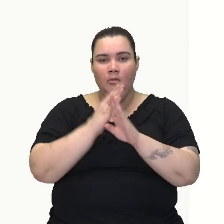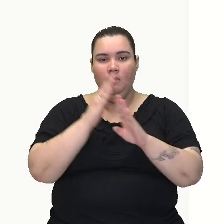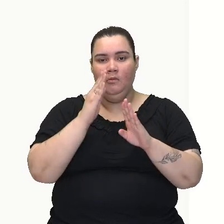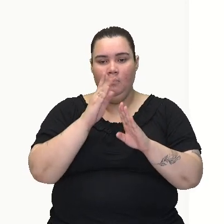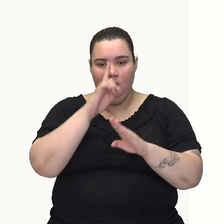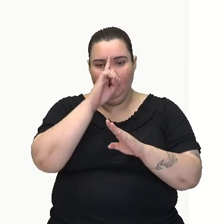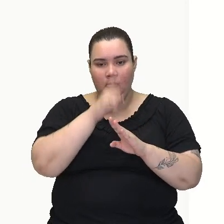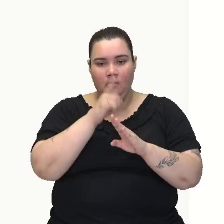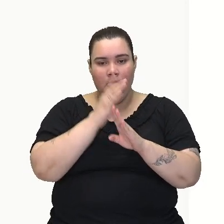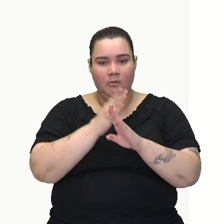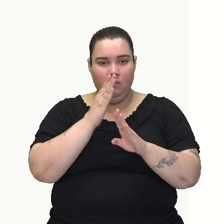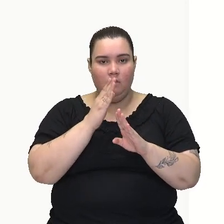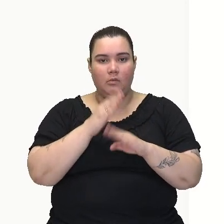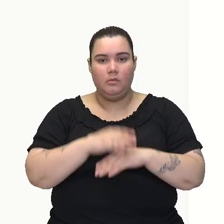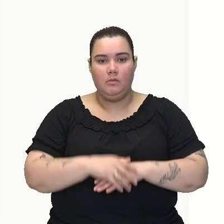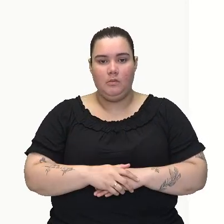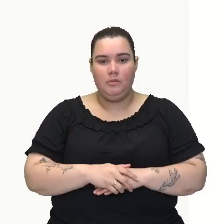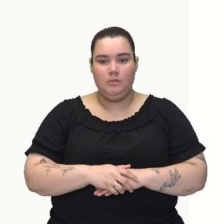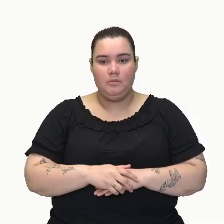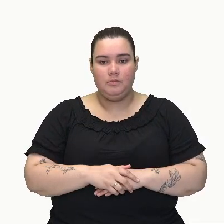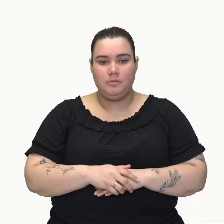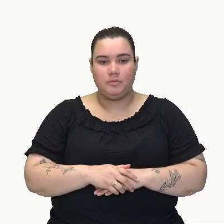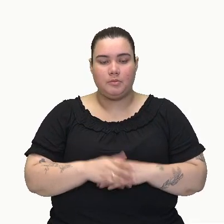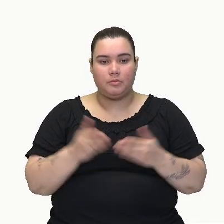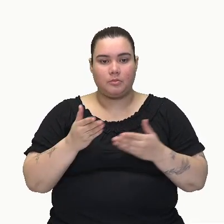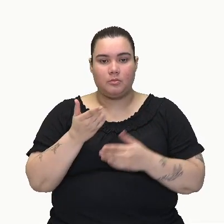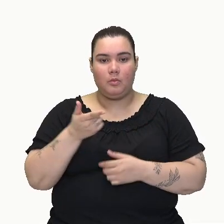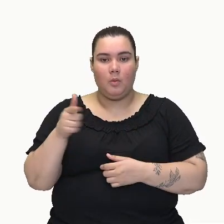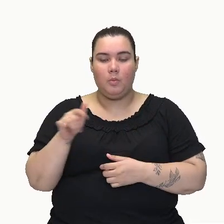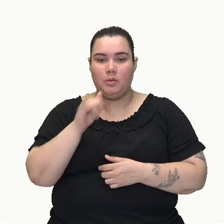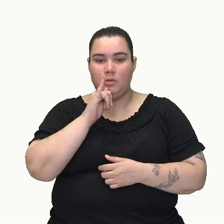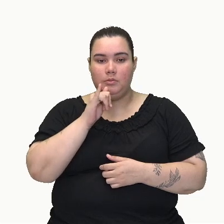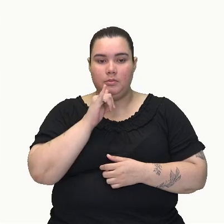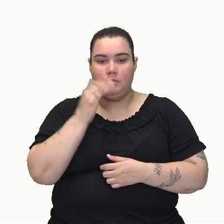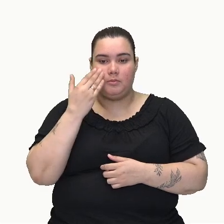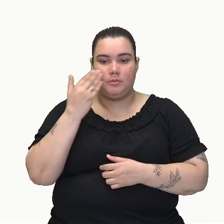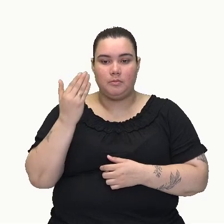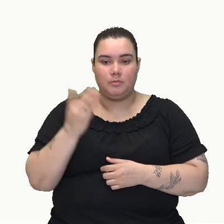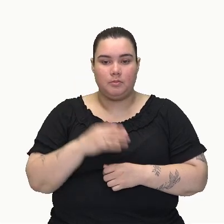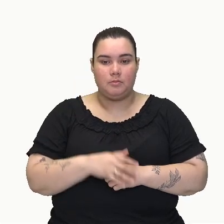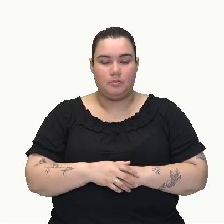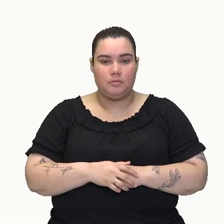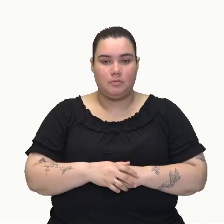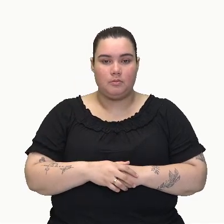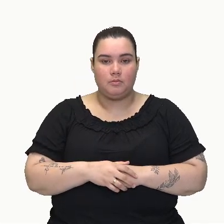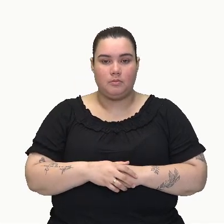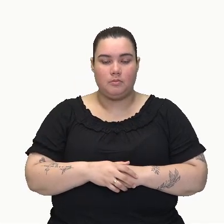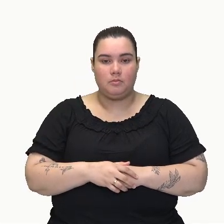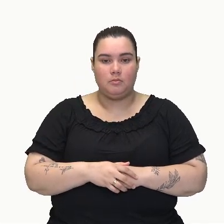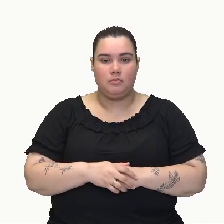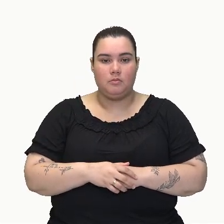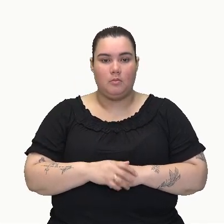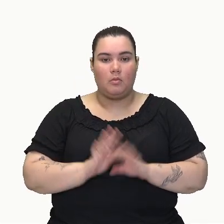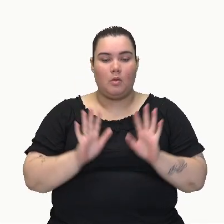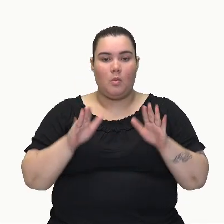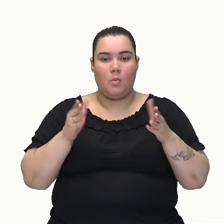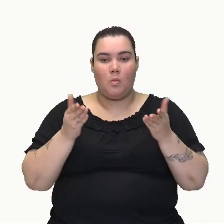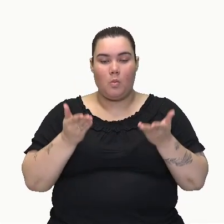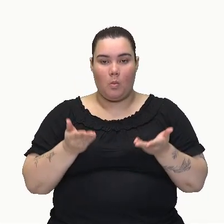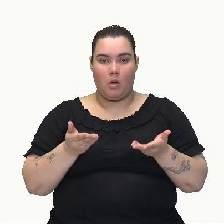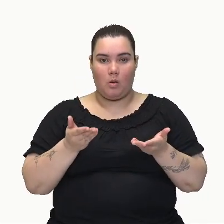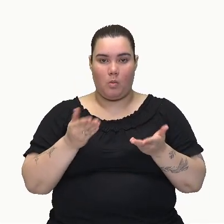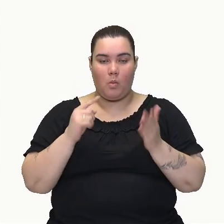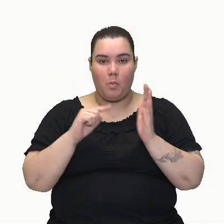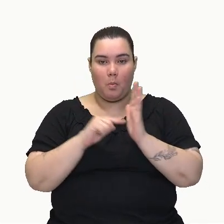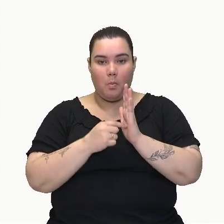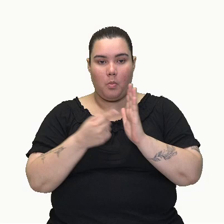tá certo? Vamos lá para o próximo exemplo, rapidamente. Ó, quais os pontos